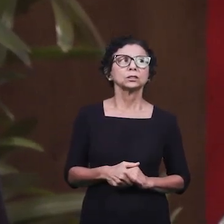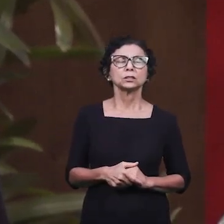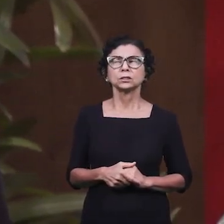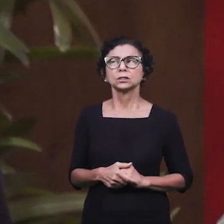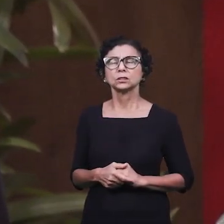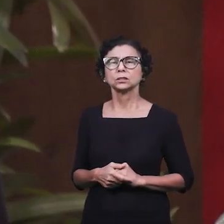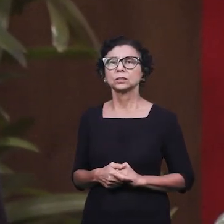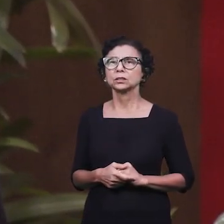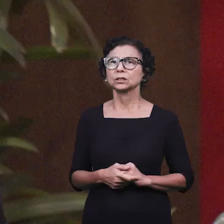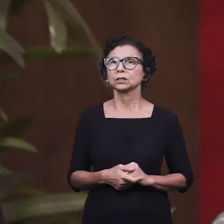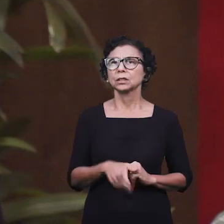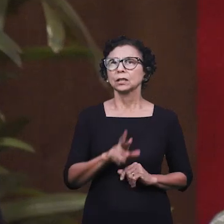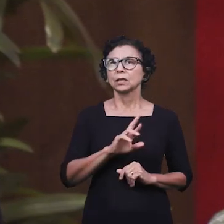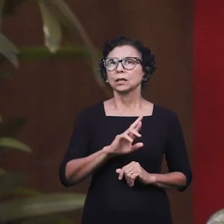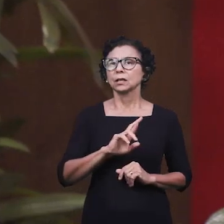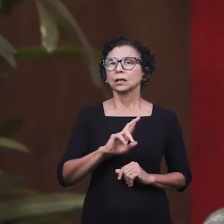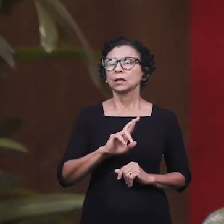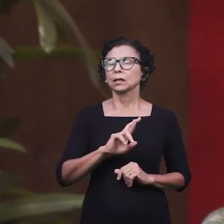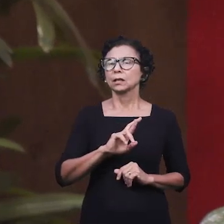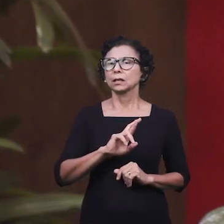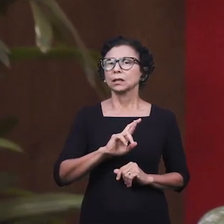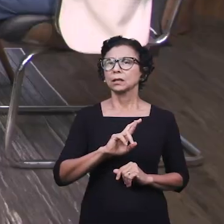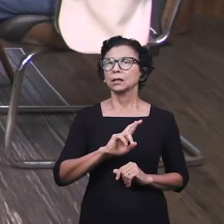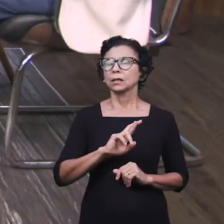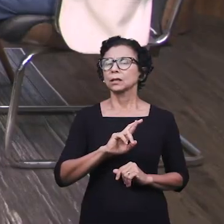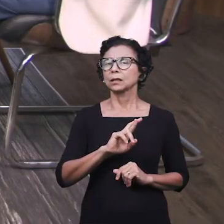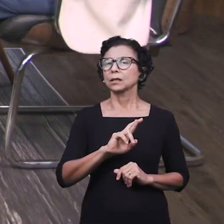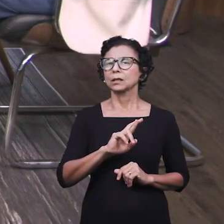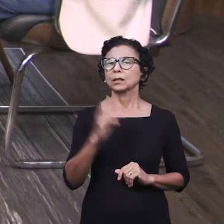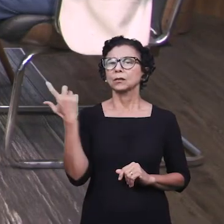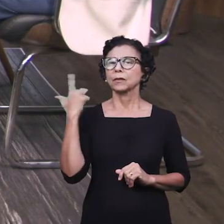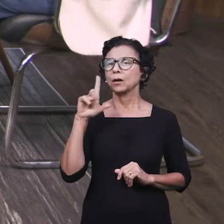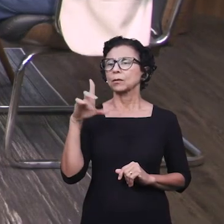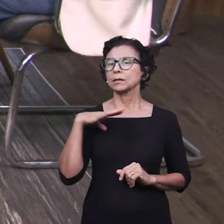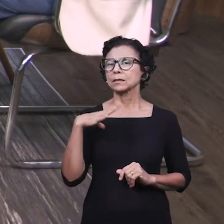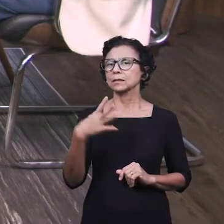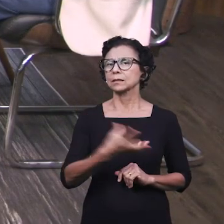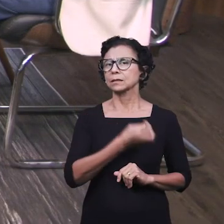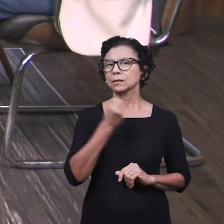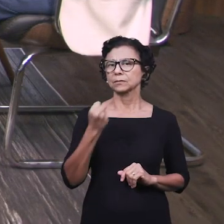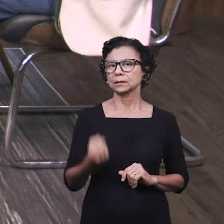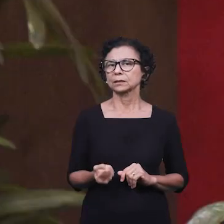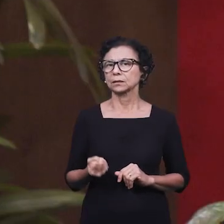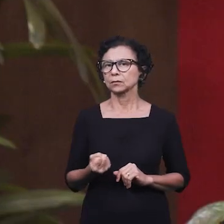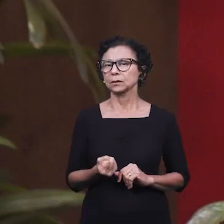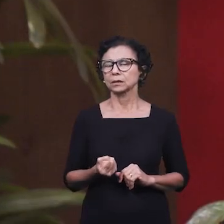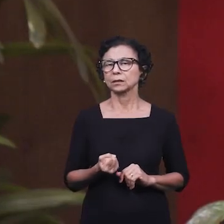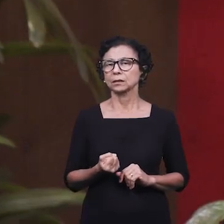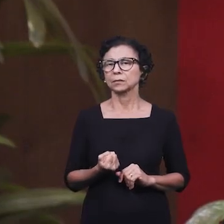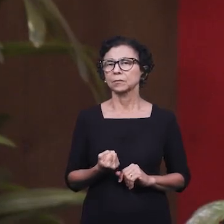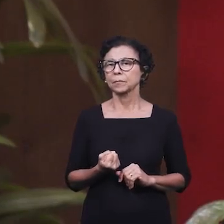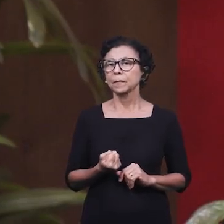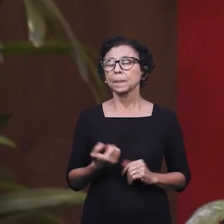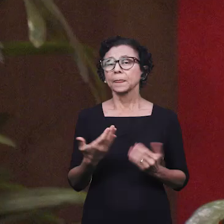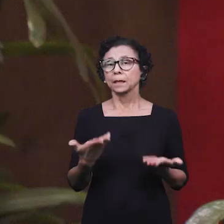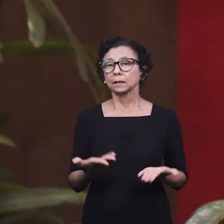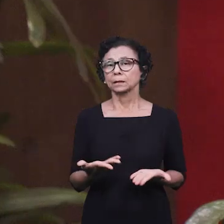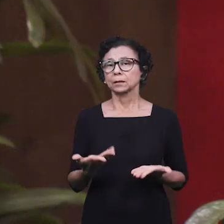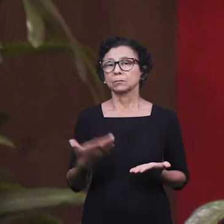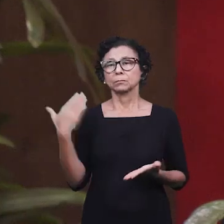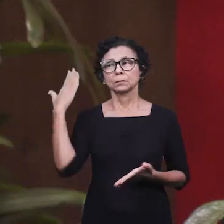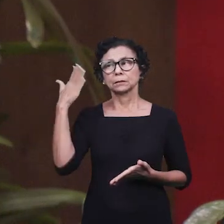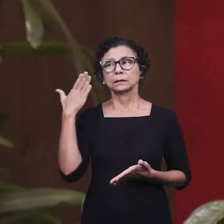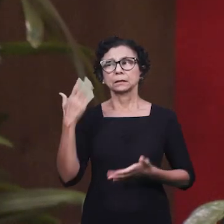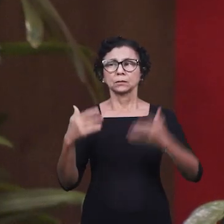vai alcançar salvação. Isso aí, muito porque as pessoas estão vendo os sinais. Então, uma mensagem racional,